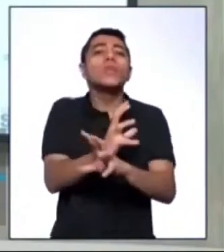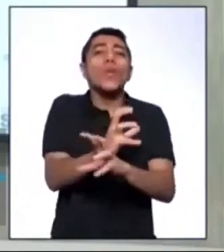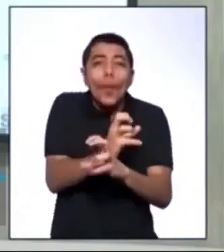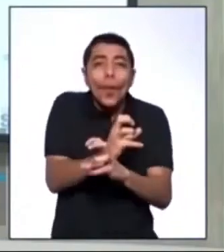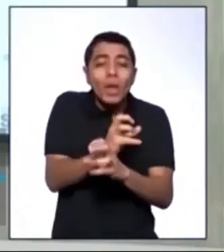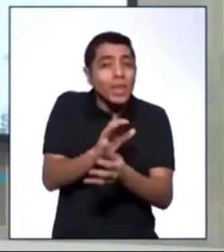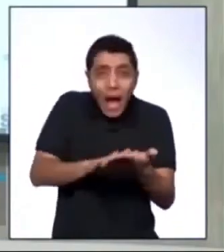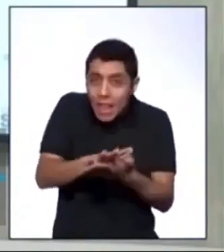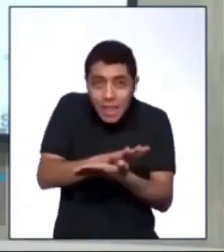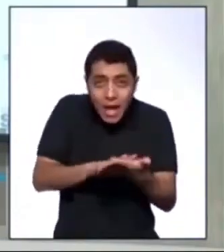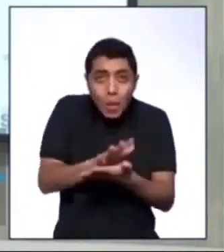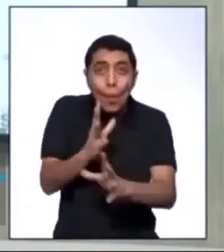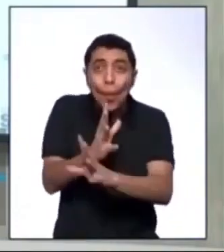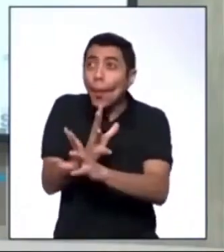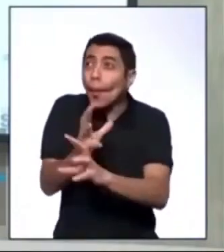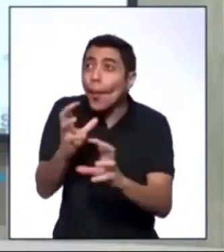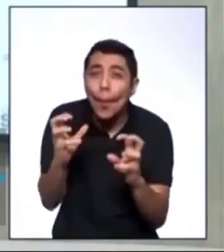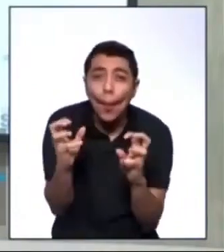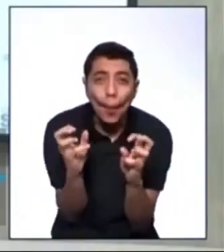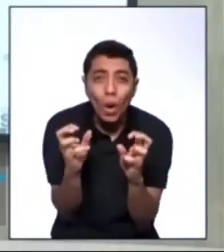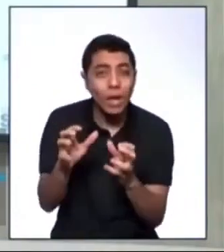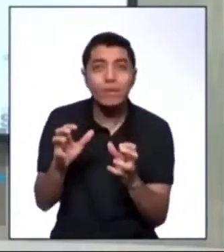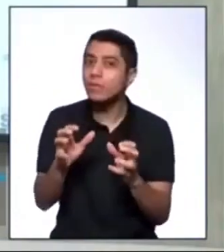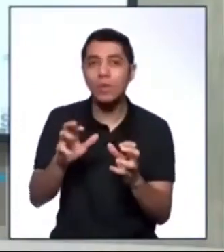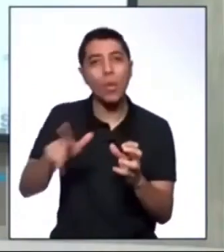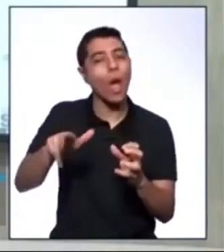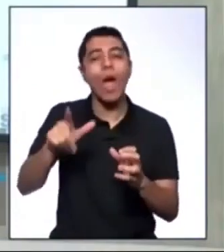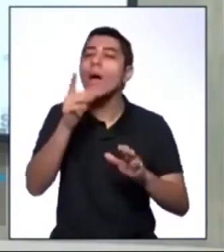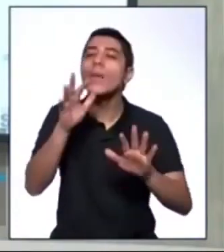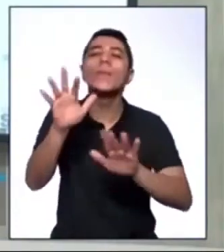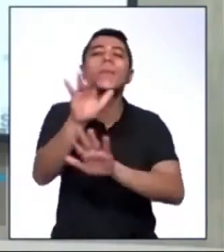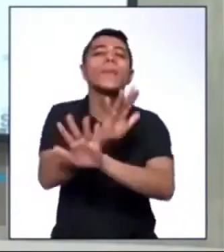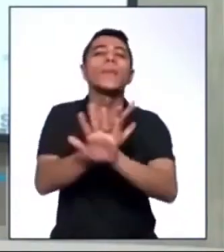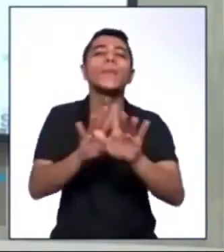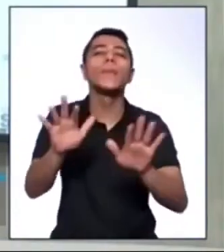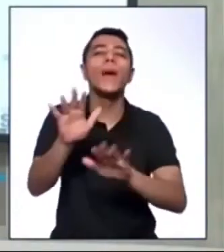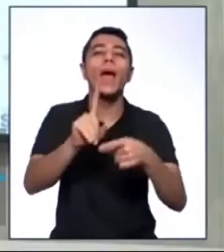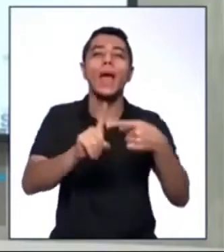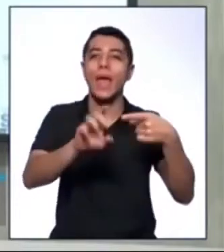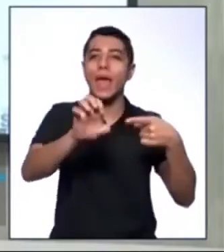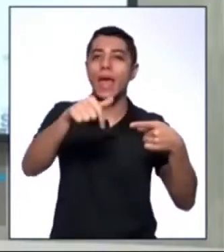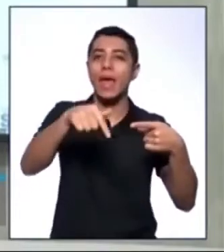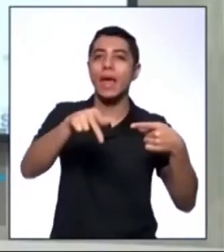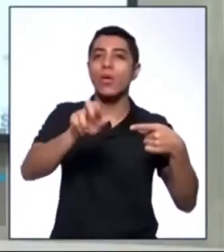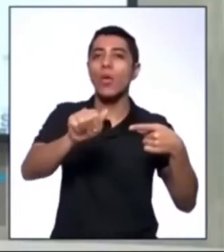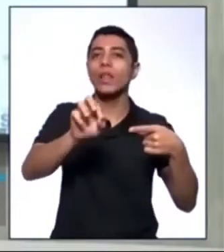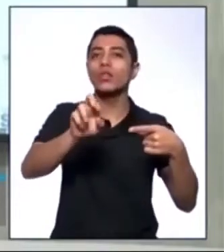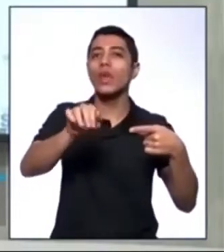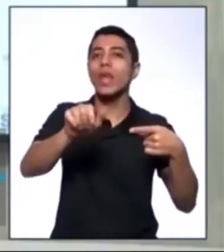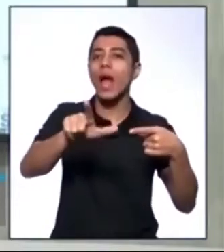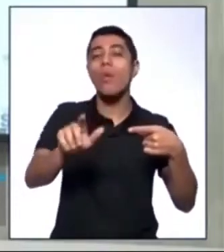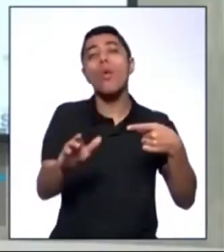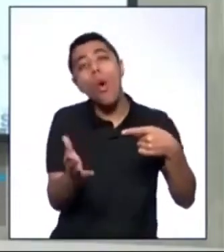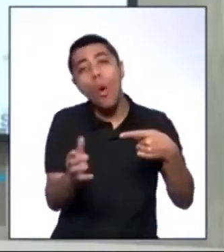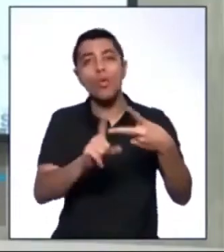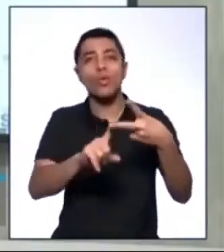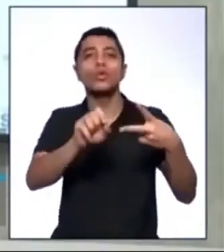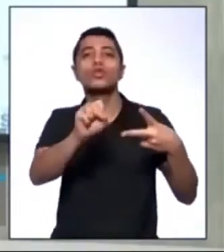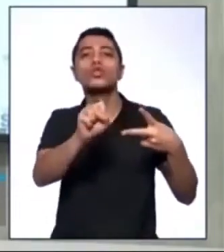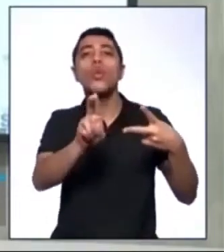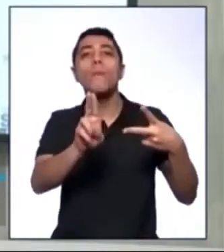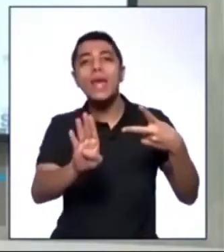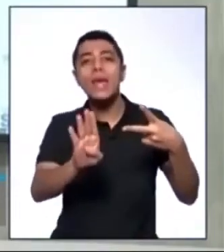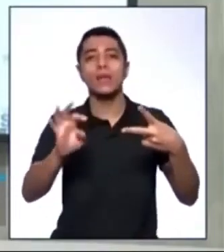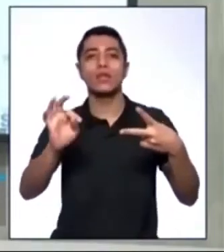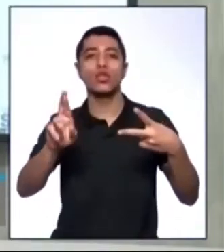equatorial, ou é o clima subtropical. O que vai diferenciar esses tipos climáticos? A amplitude térmica. O clima